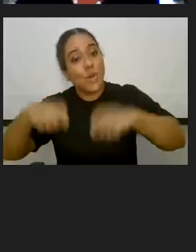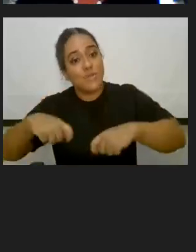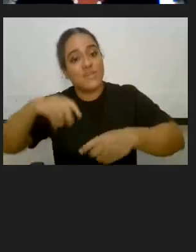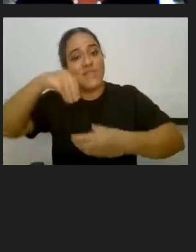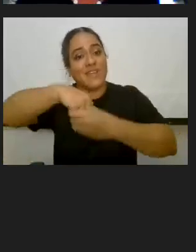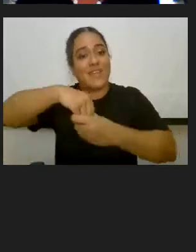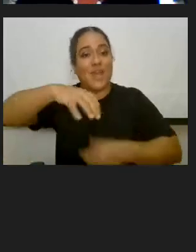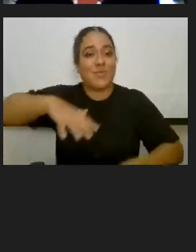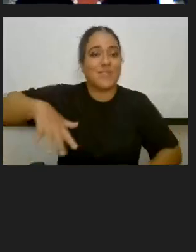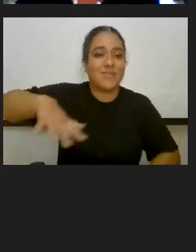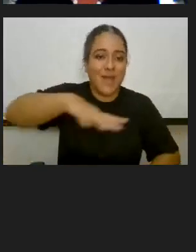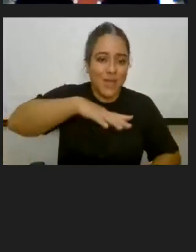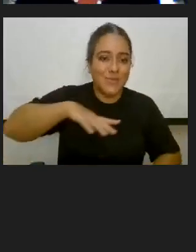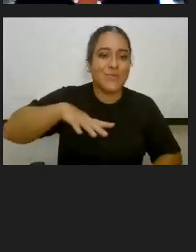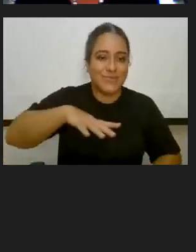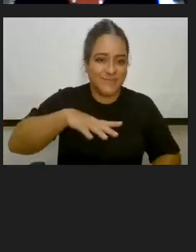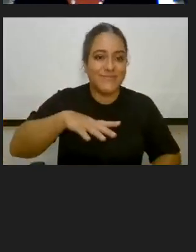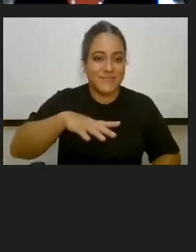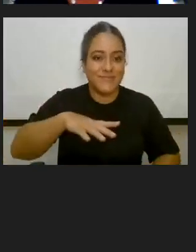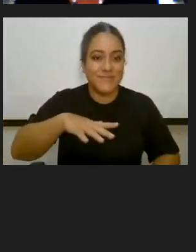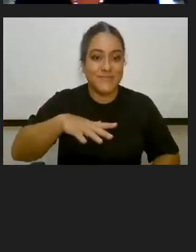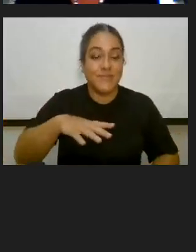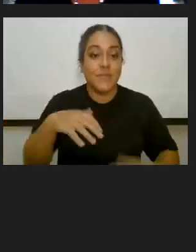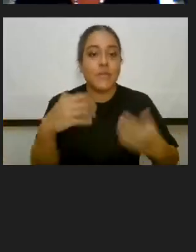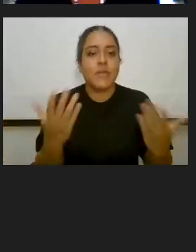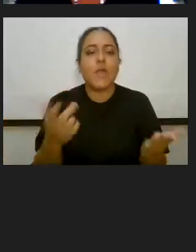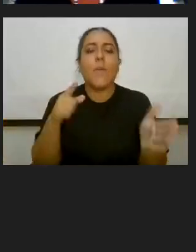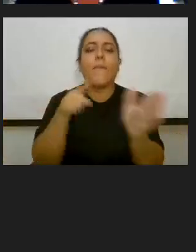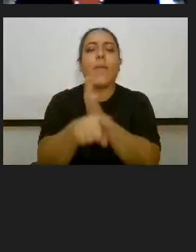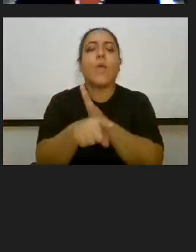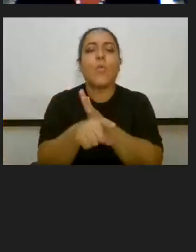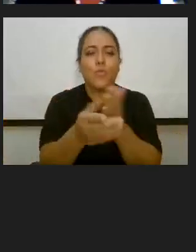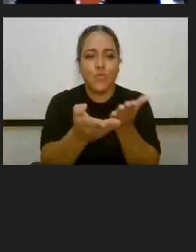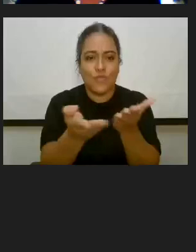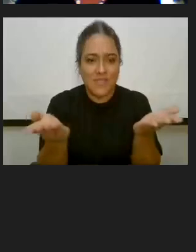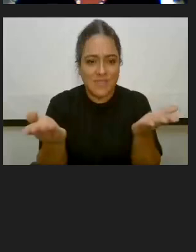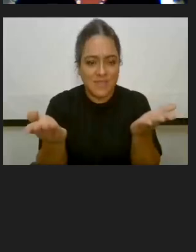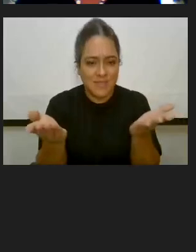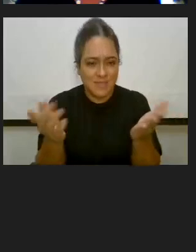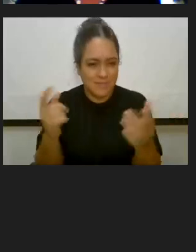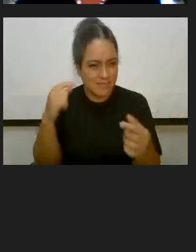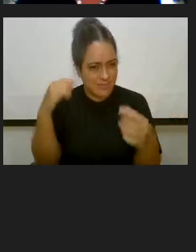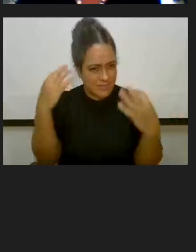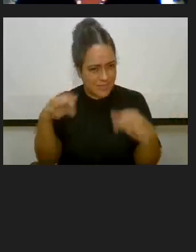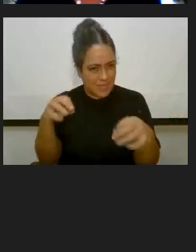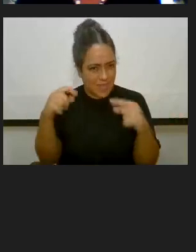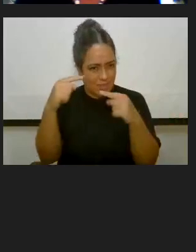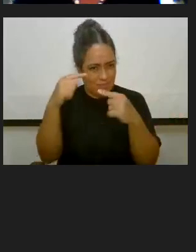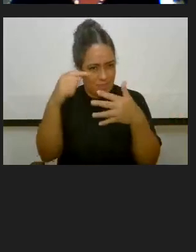espaços. E eu pergunto para vocês, faz sentido essas perguntas, gente?